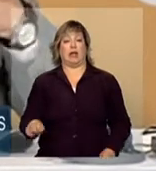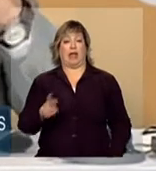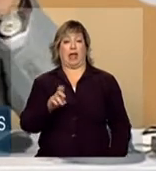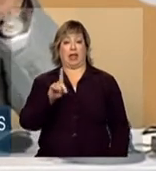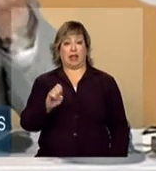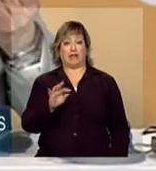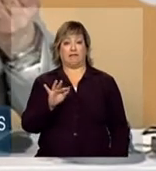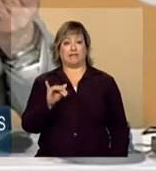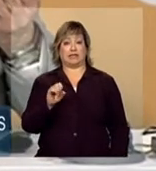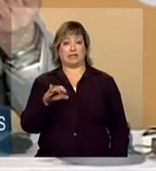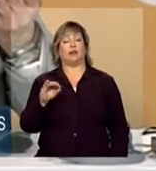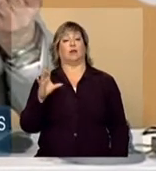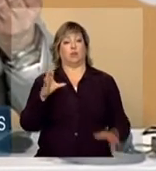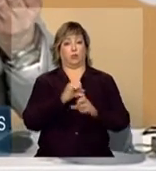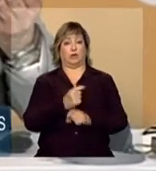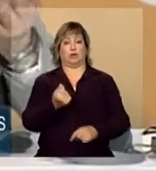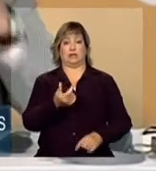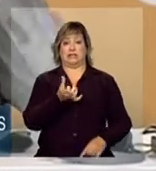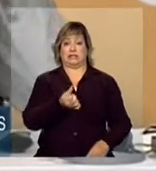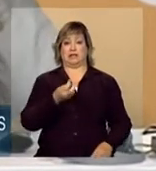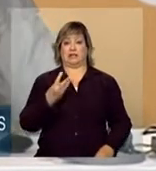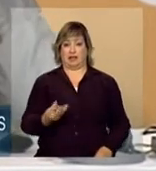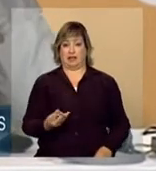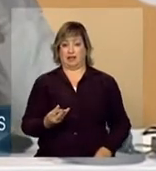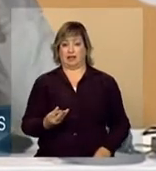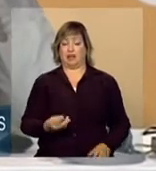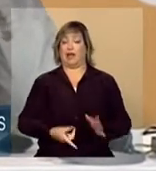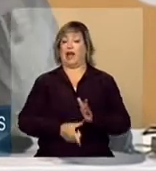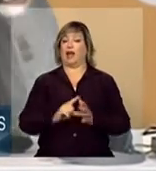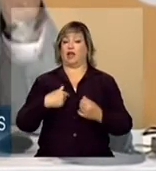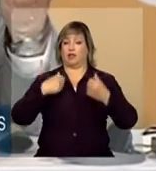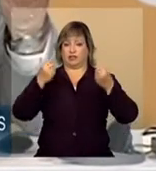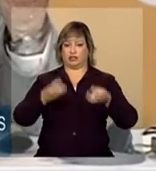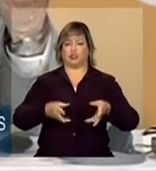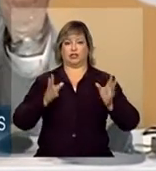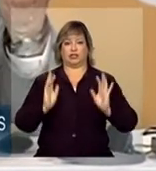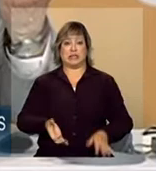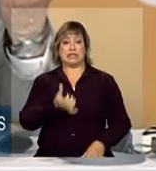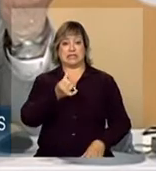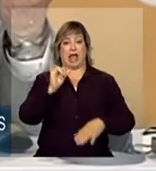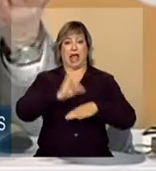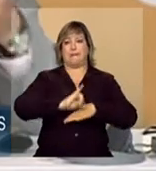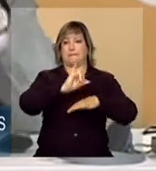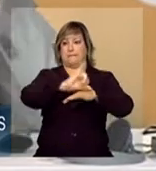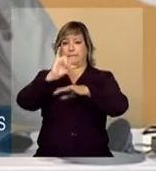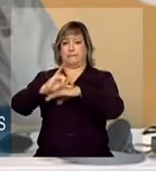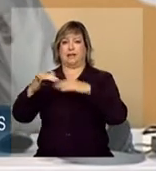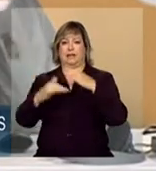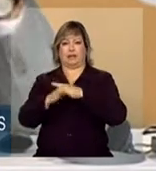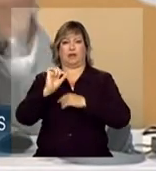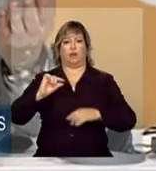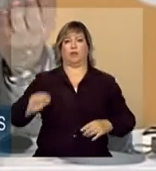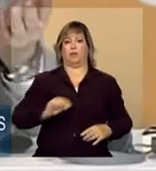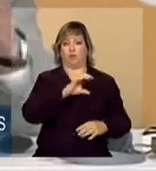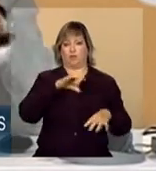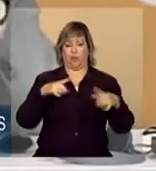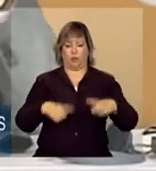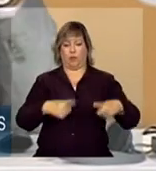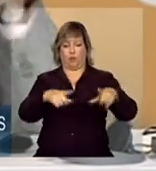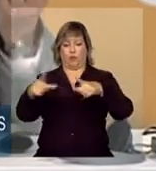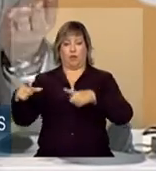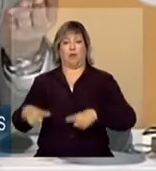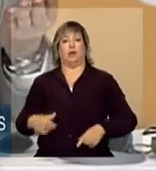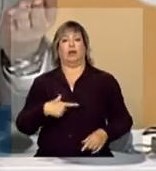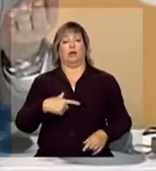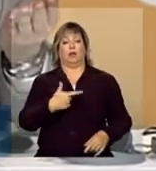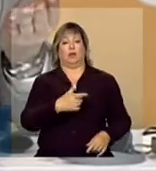custou 63, aquela que eu falei originalmente nas 6 capitais, de um orçamento original de 200,